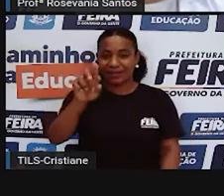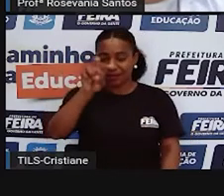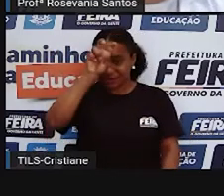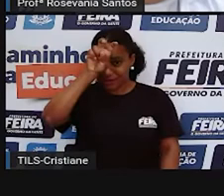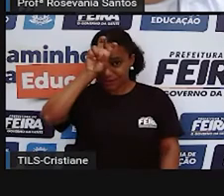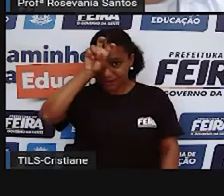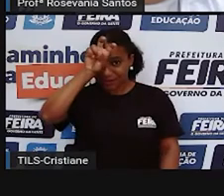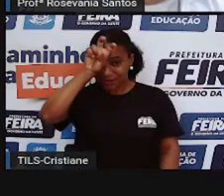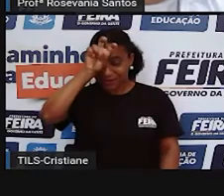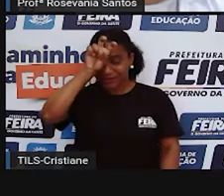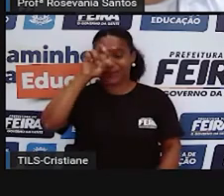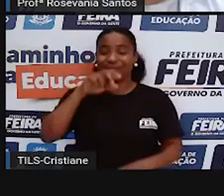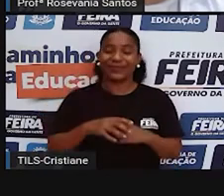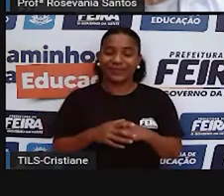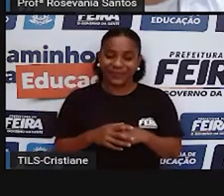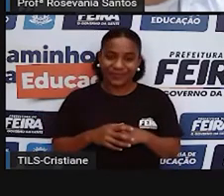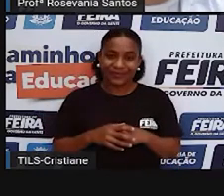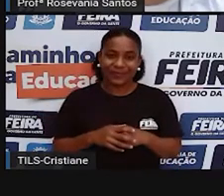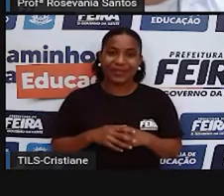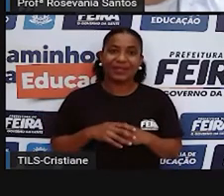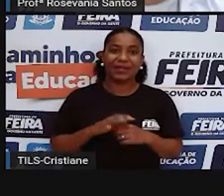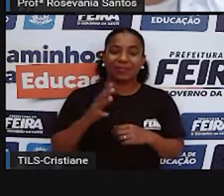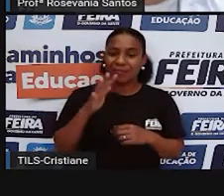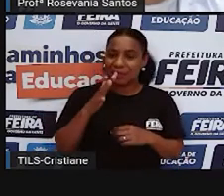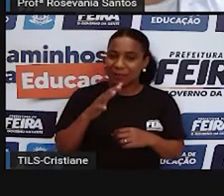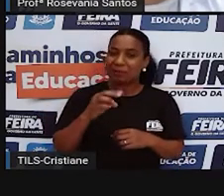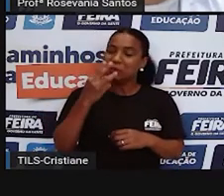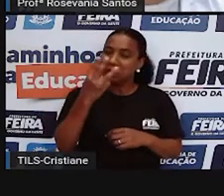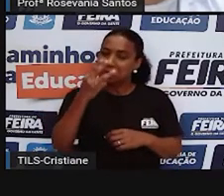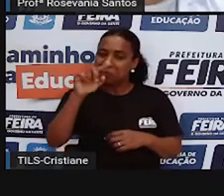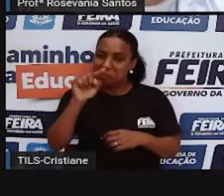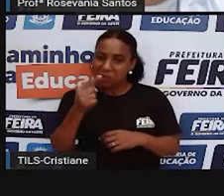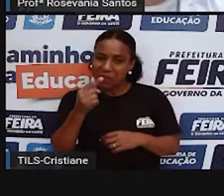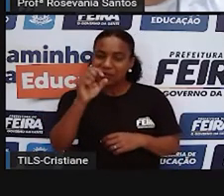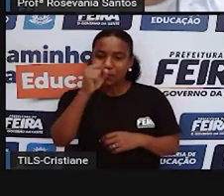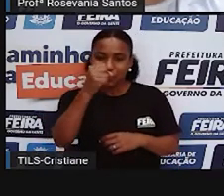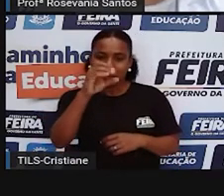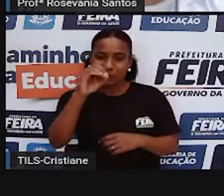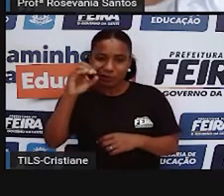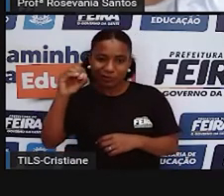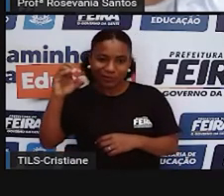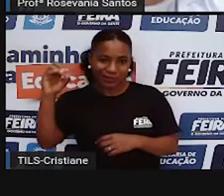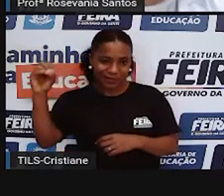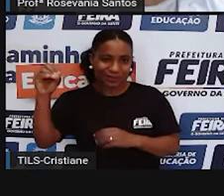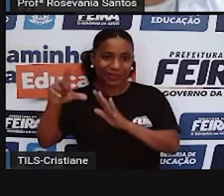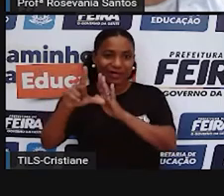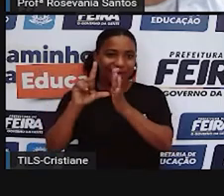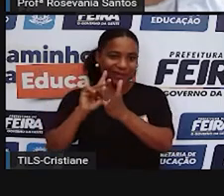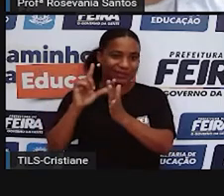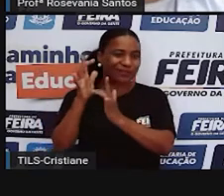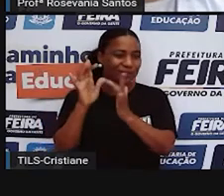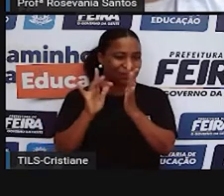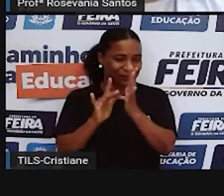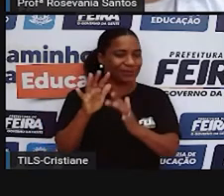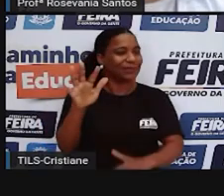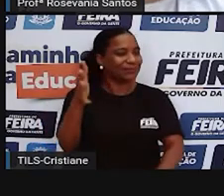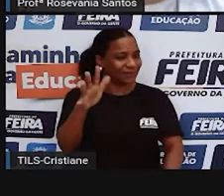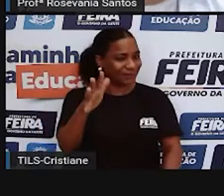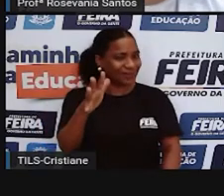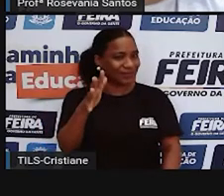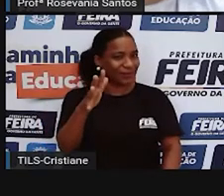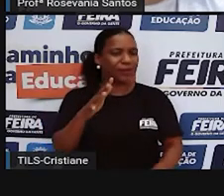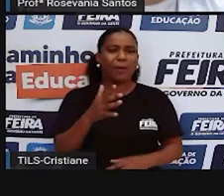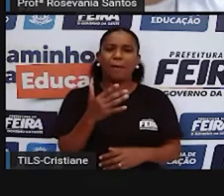no Iraque, esculpida entre 3.800 e 2.500 a.C. aproximadamente. Mas